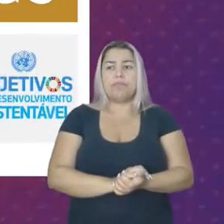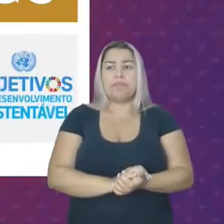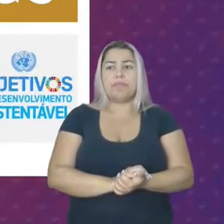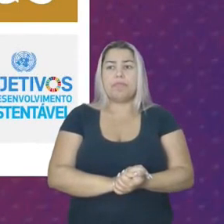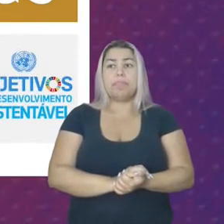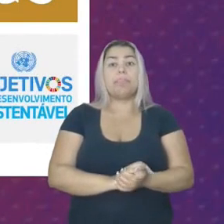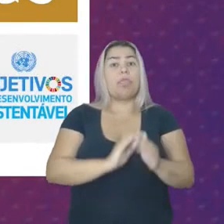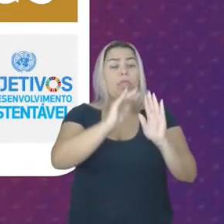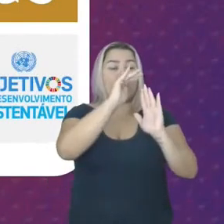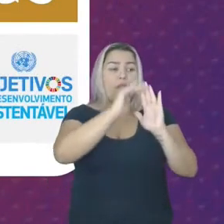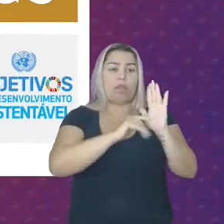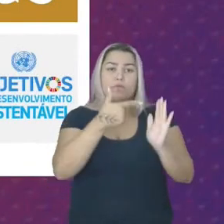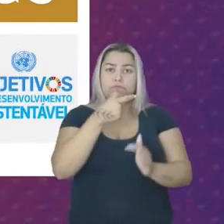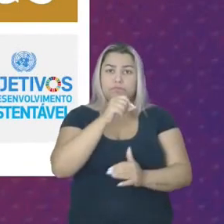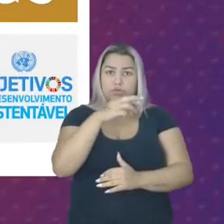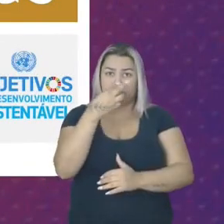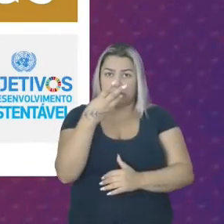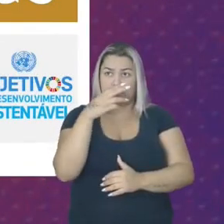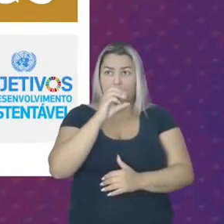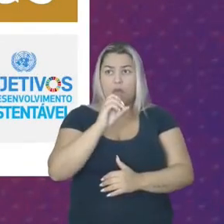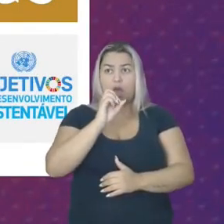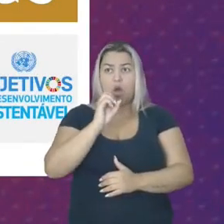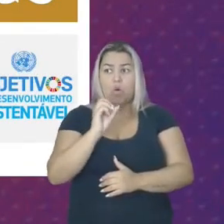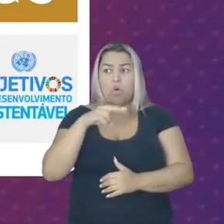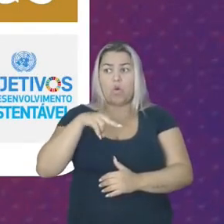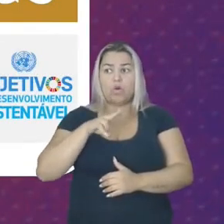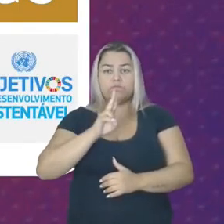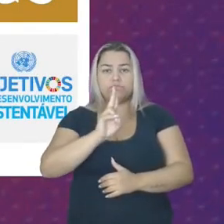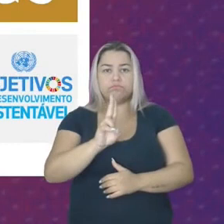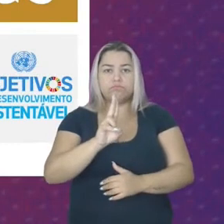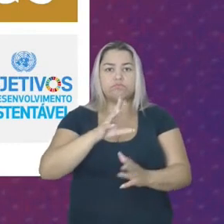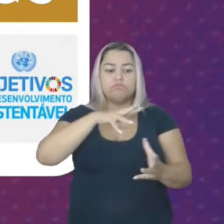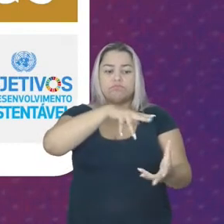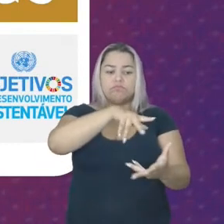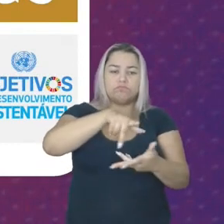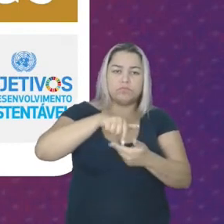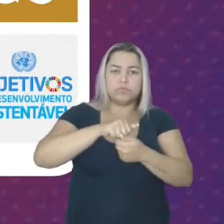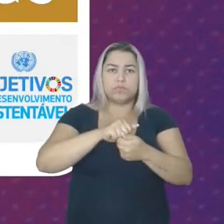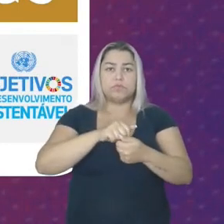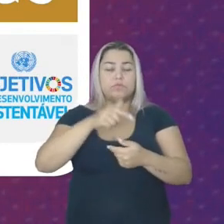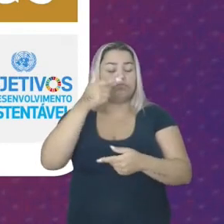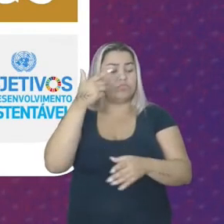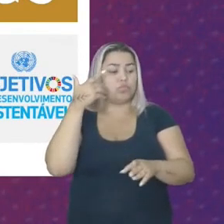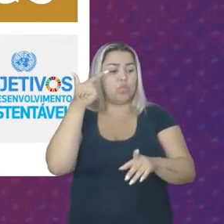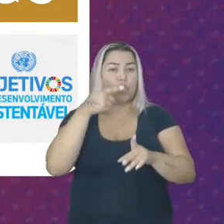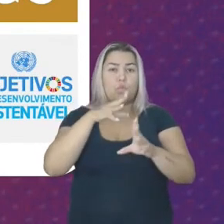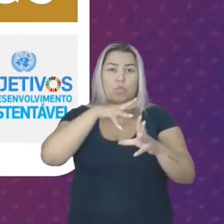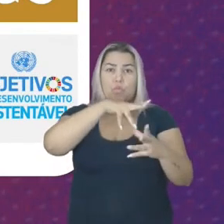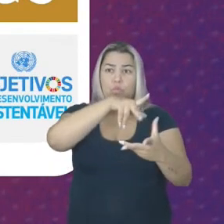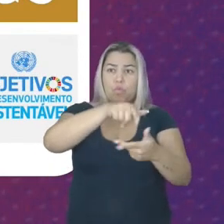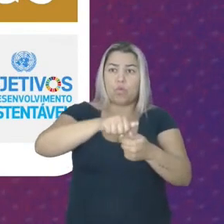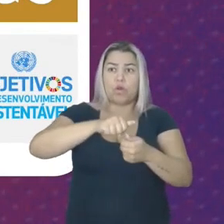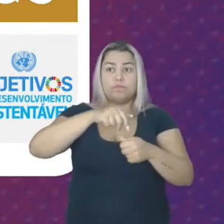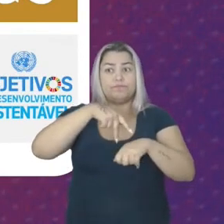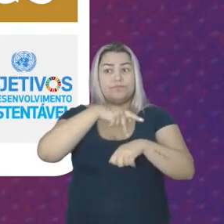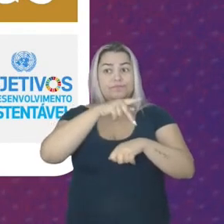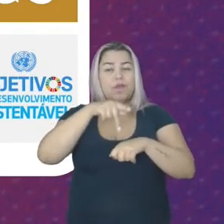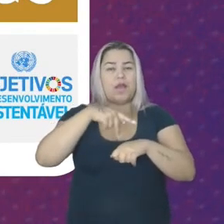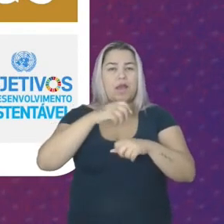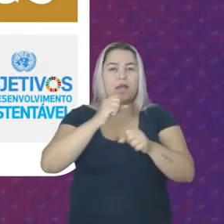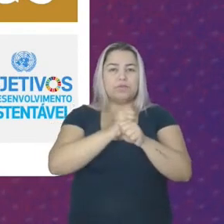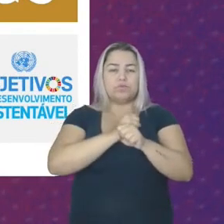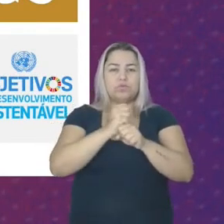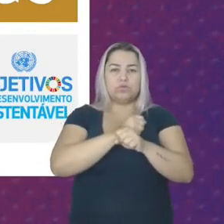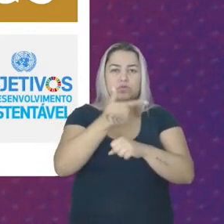A Agenda 2030 da ONU é um plano global para atingirmos um mundo melhor para todos os povos e nações até o ano